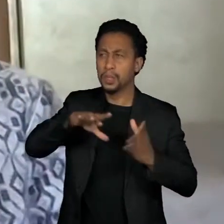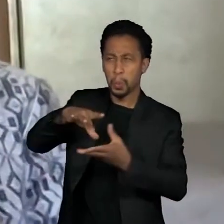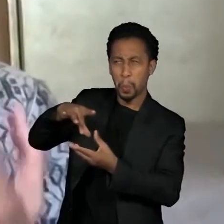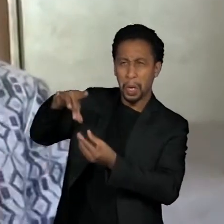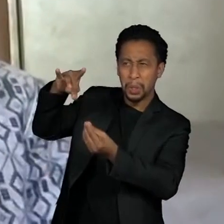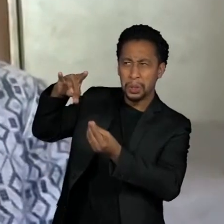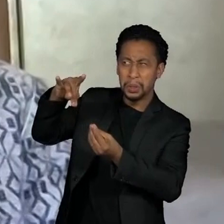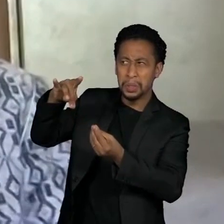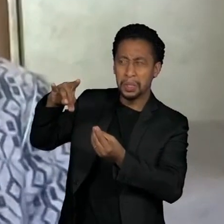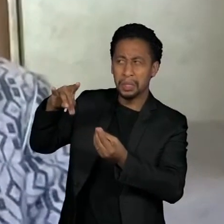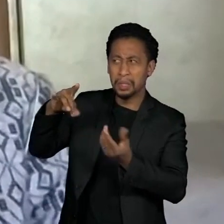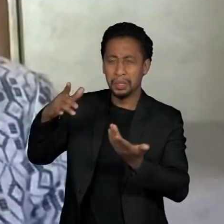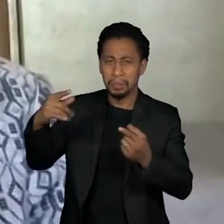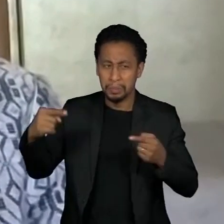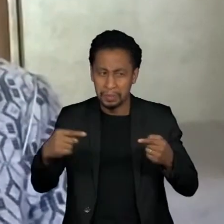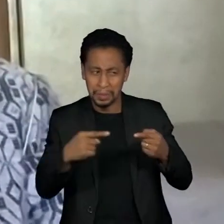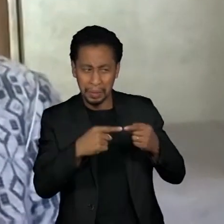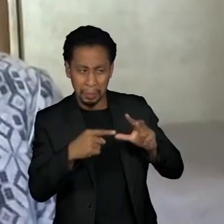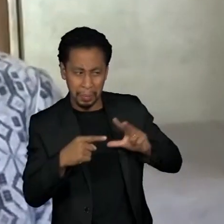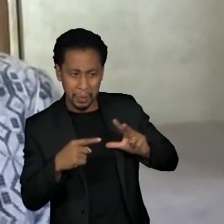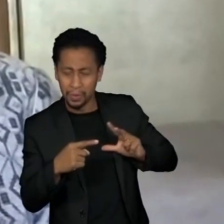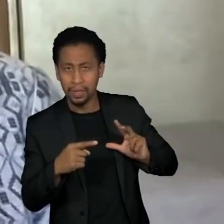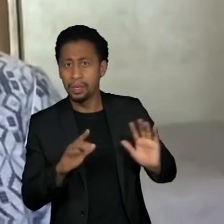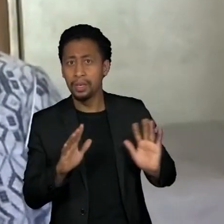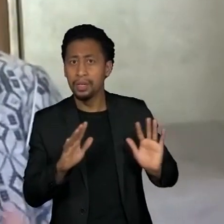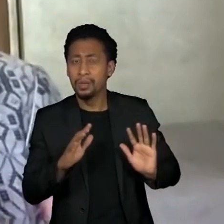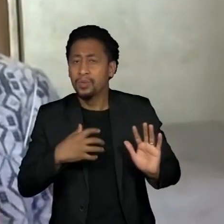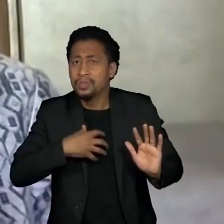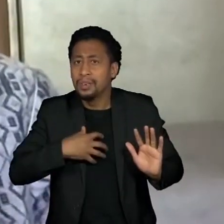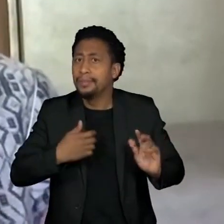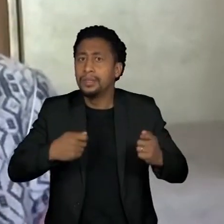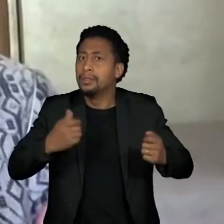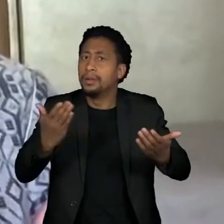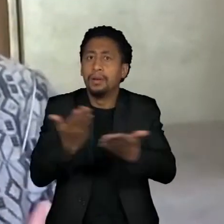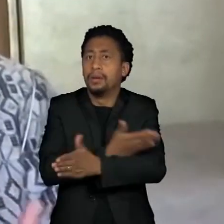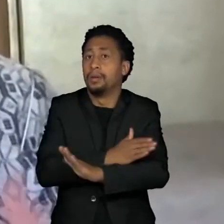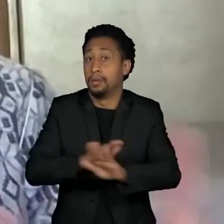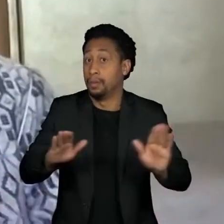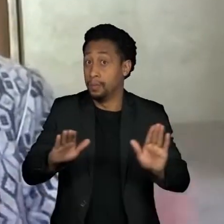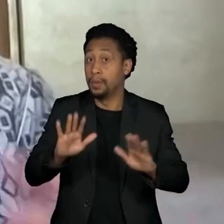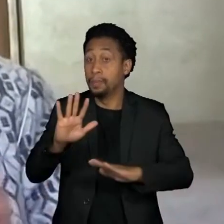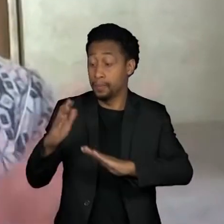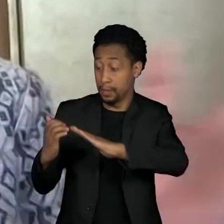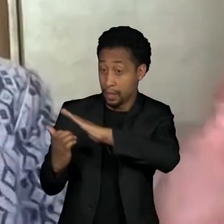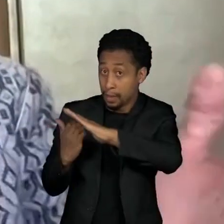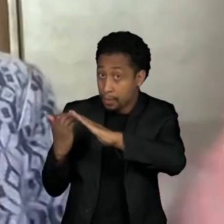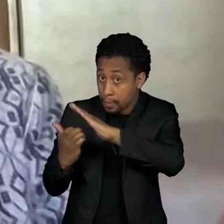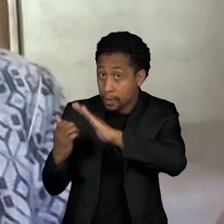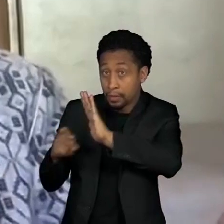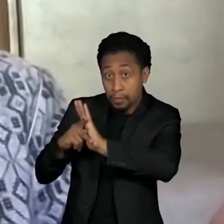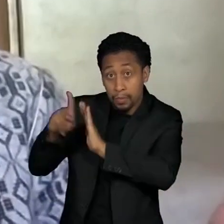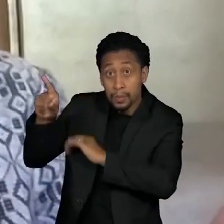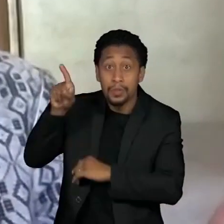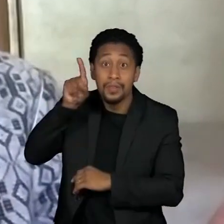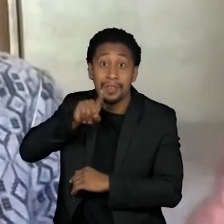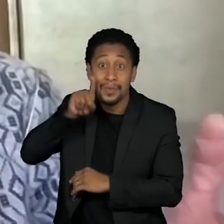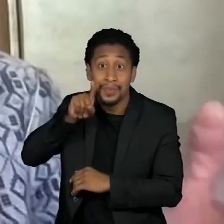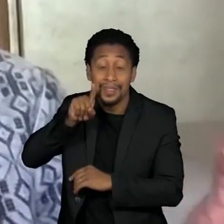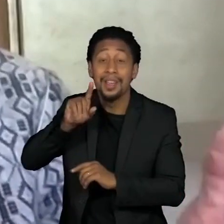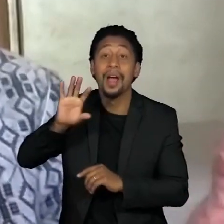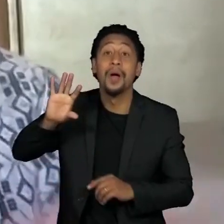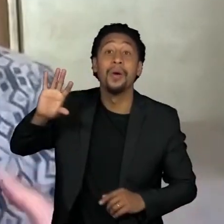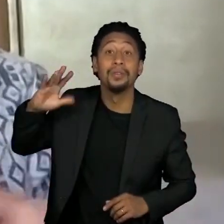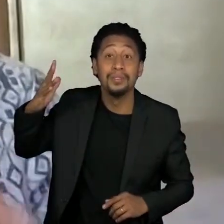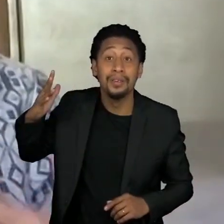is what needs to stop. So that's the first step. And now these American companies are being pushed by a Chinese company,